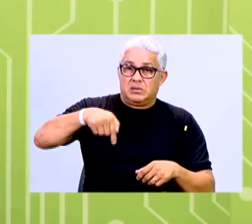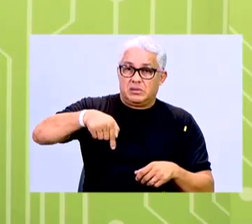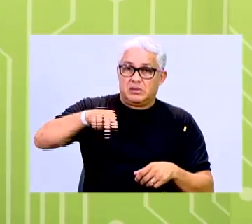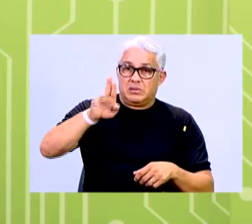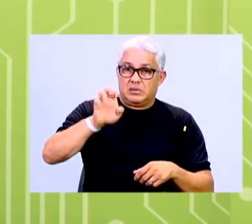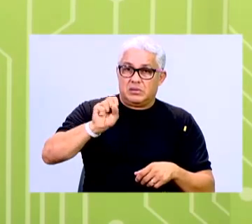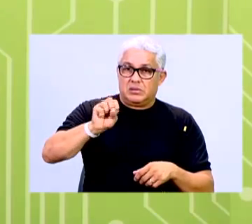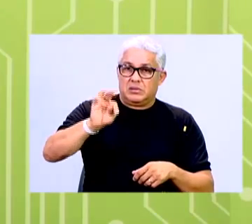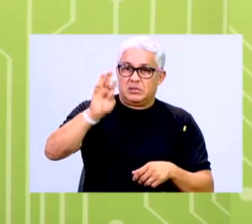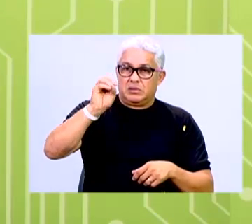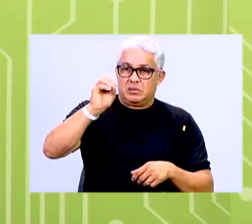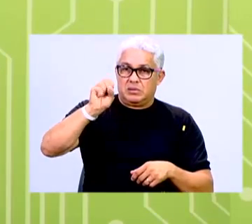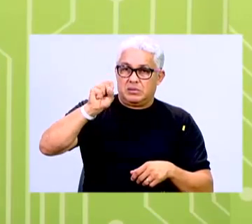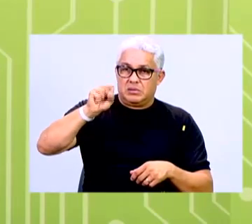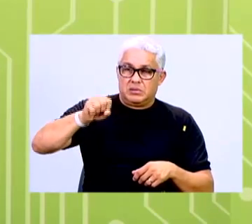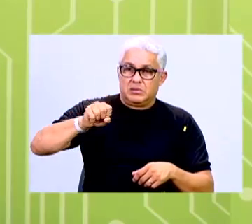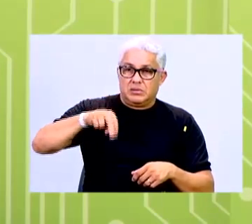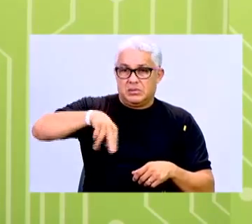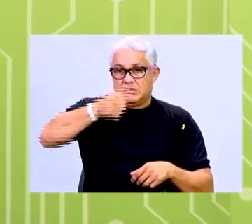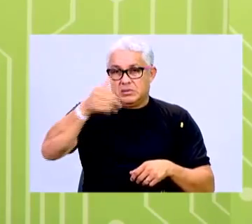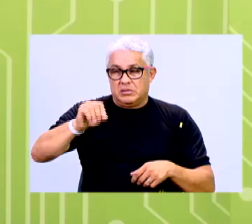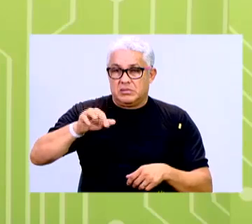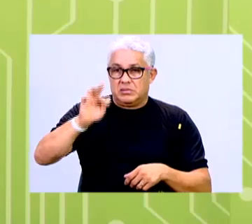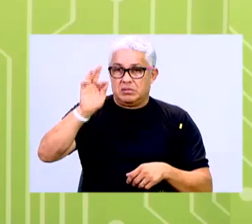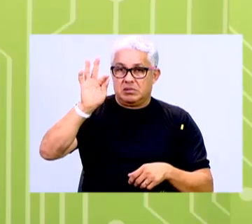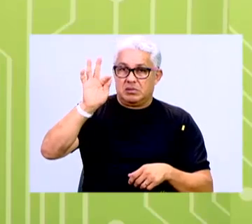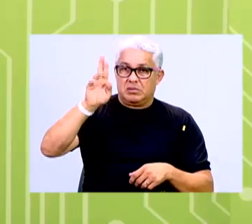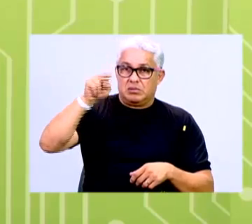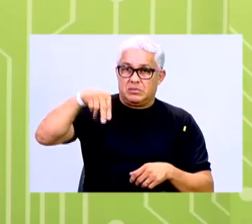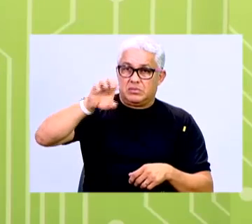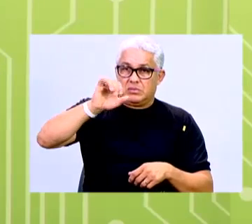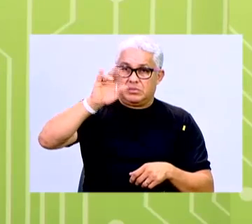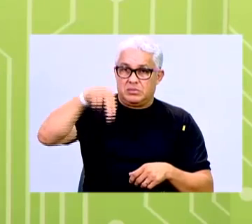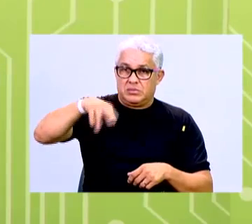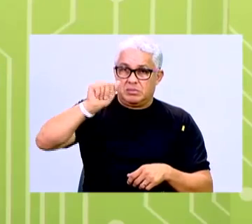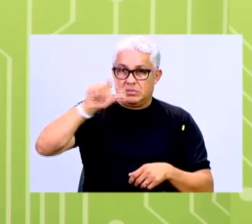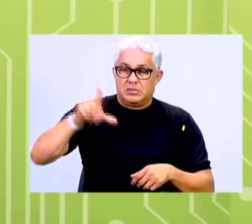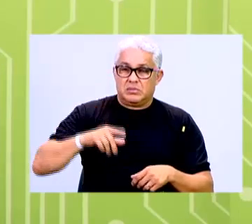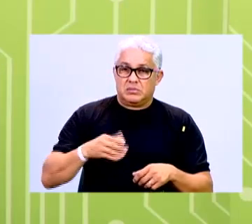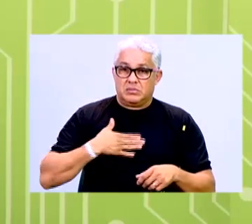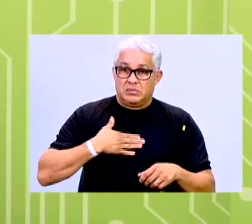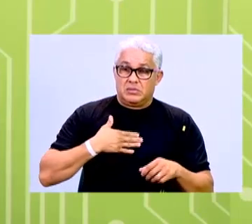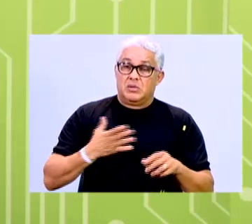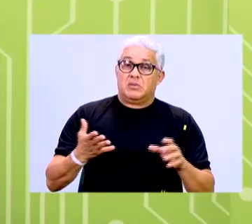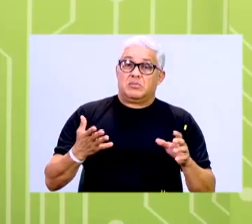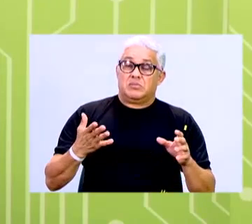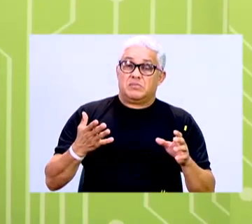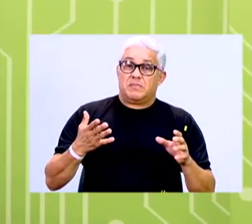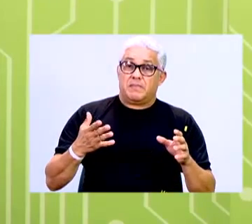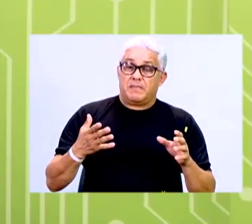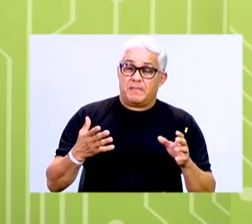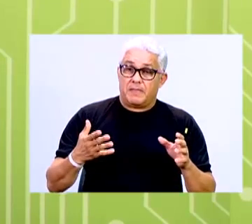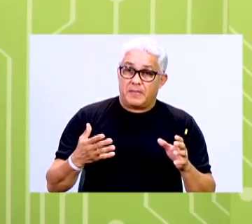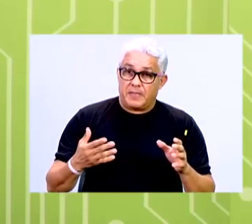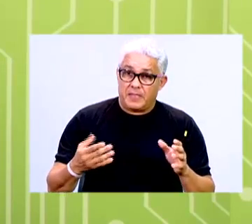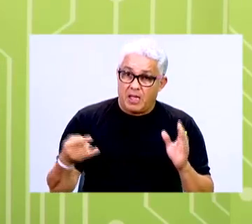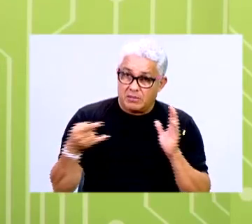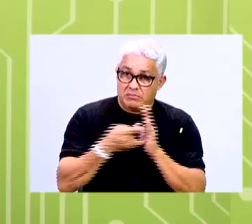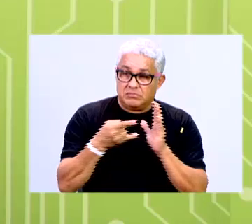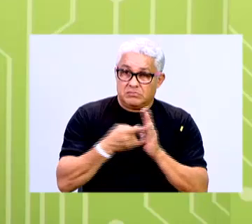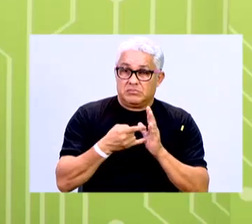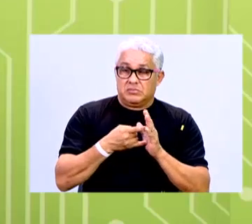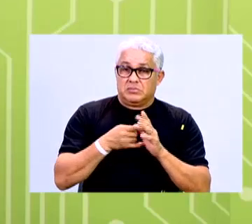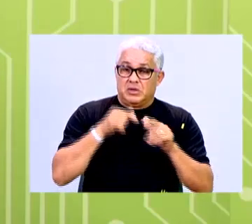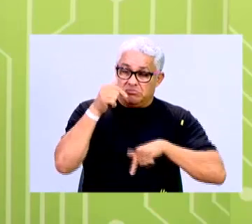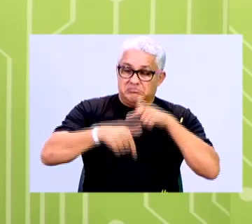que possibilitem que o meu sistema, que o meu software funcione. Uma outra questão também importante de